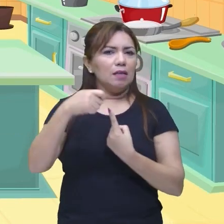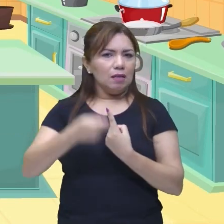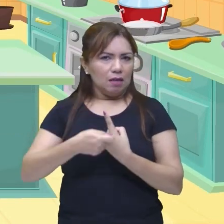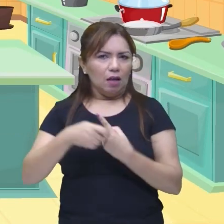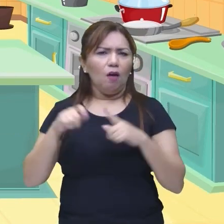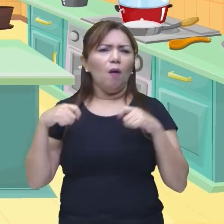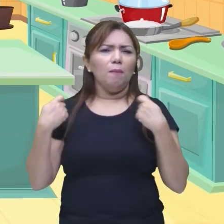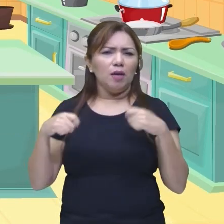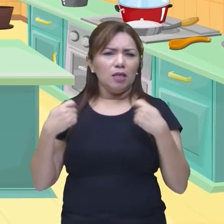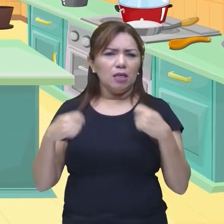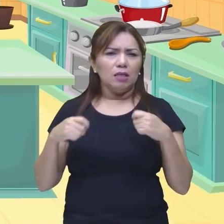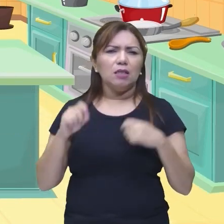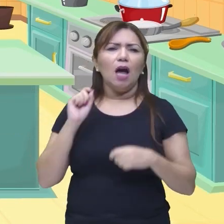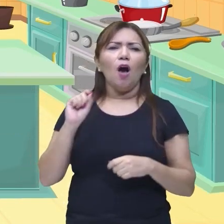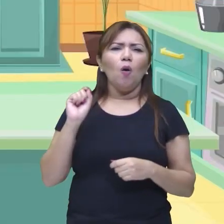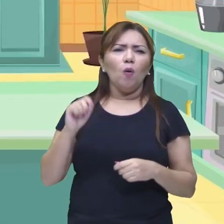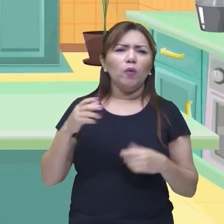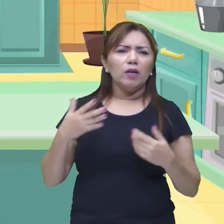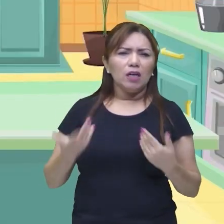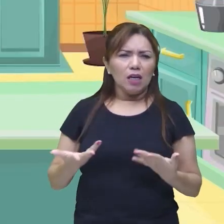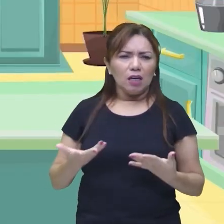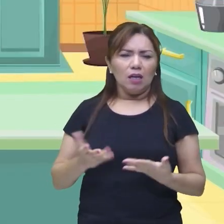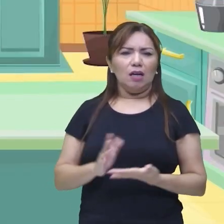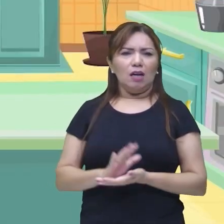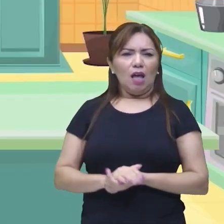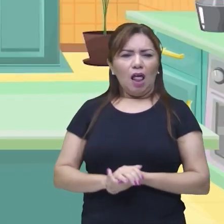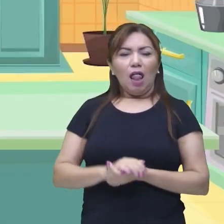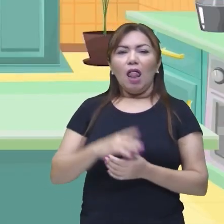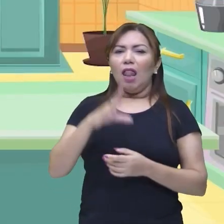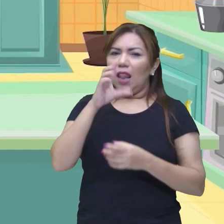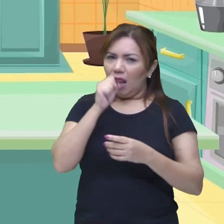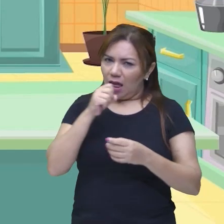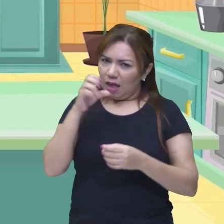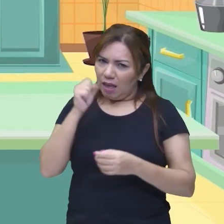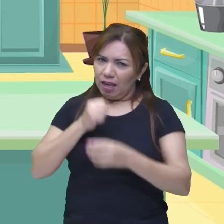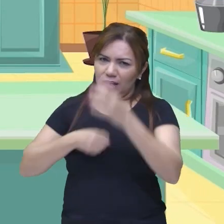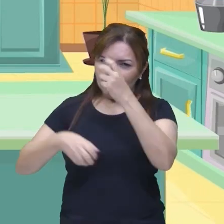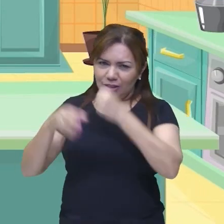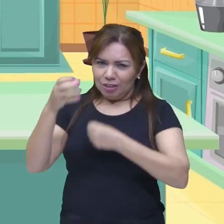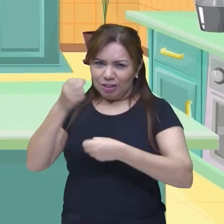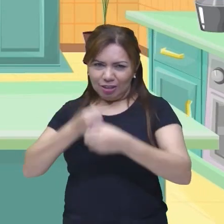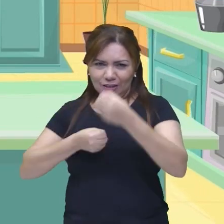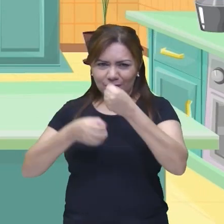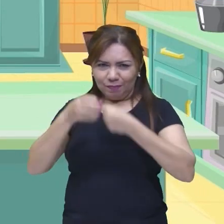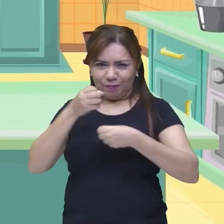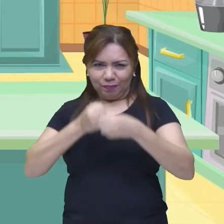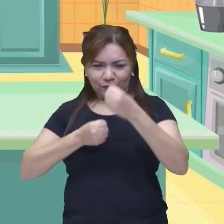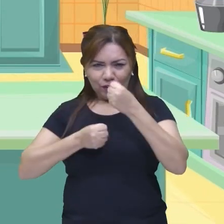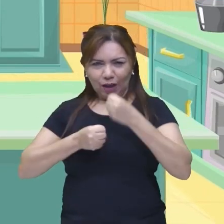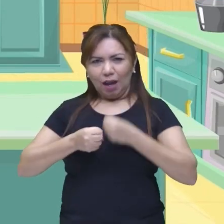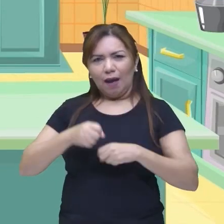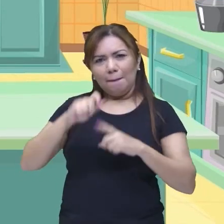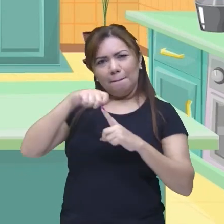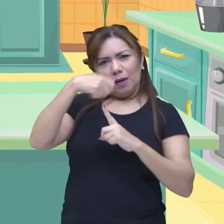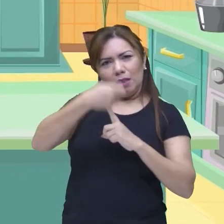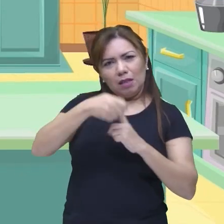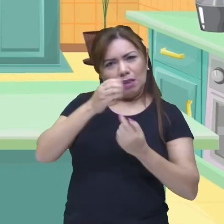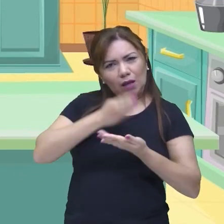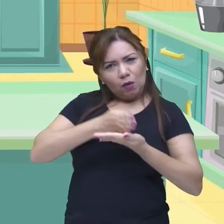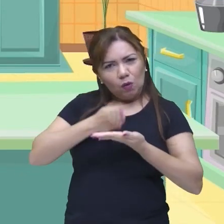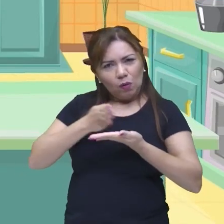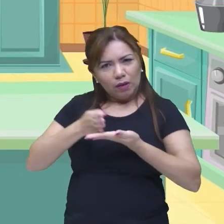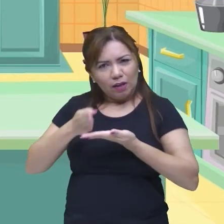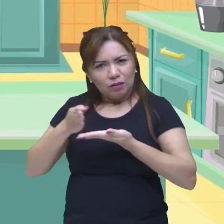precisar, quais são os ingredientes? Leite, banana cortadinha